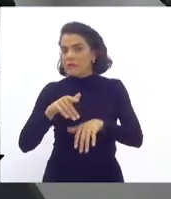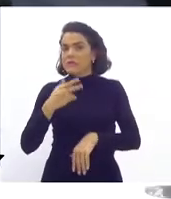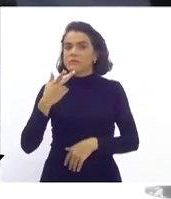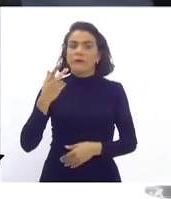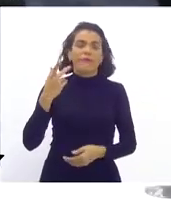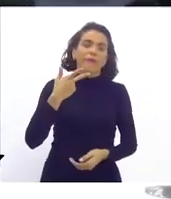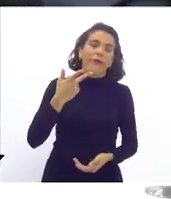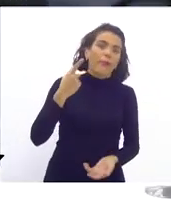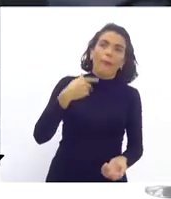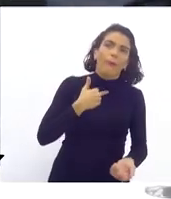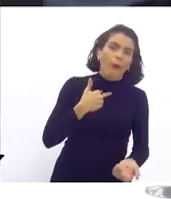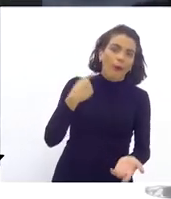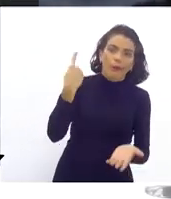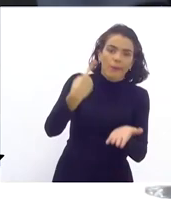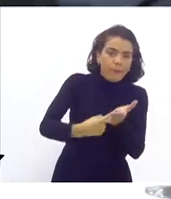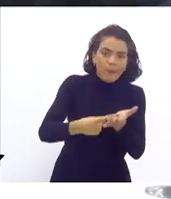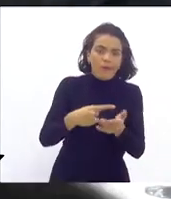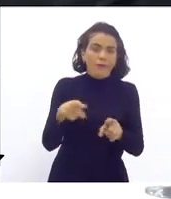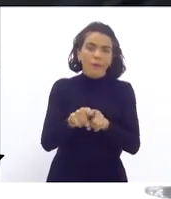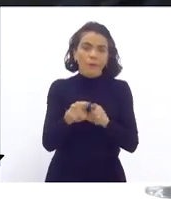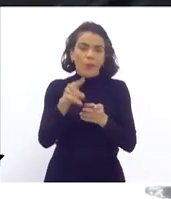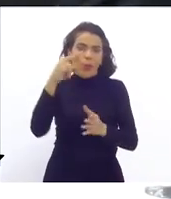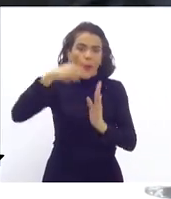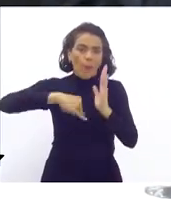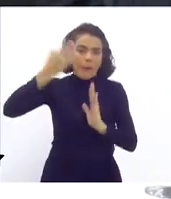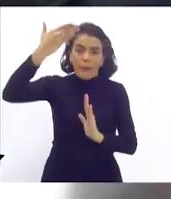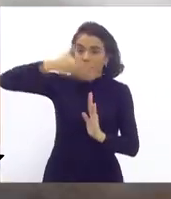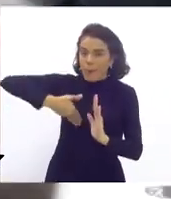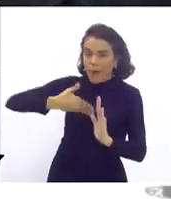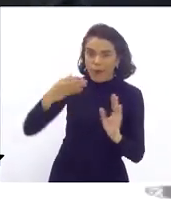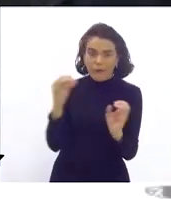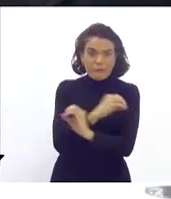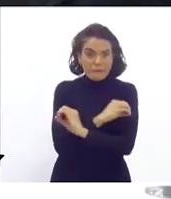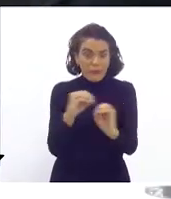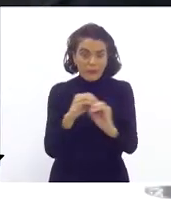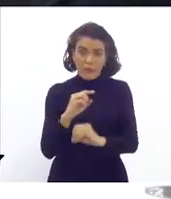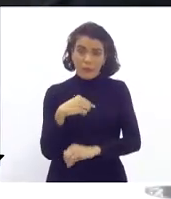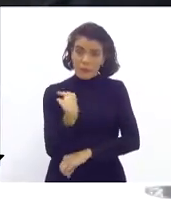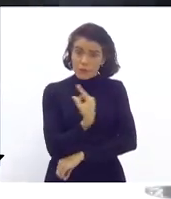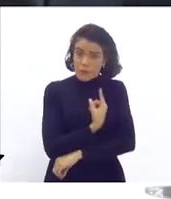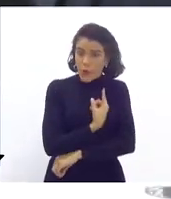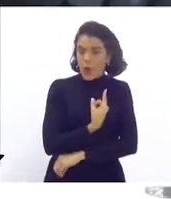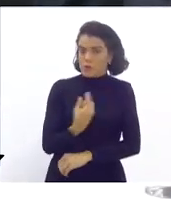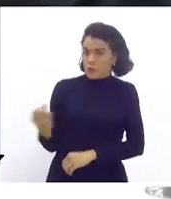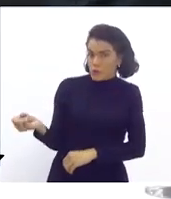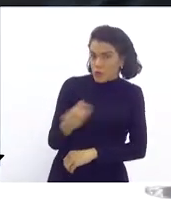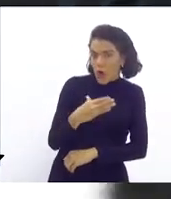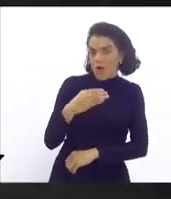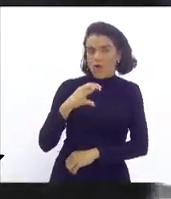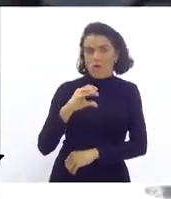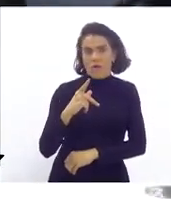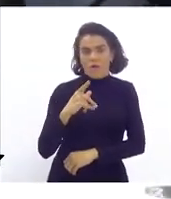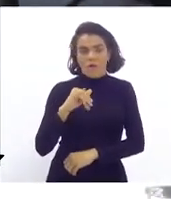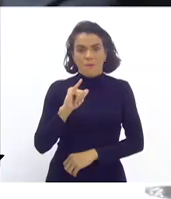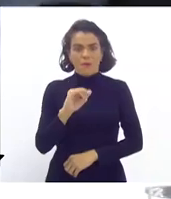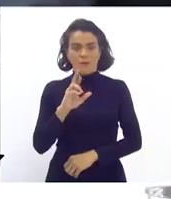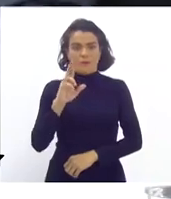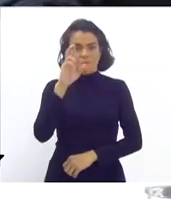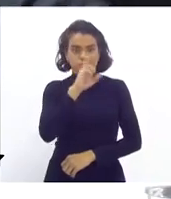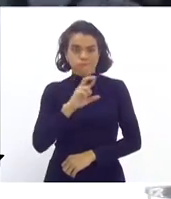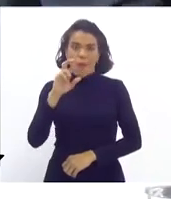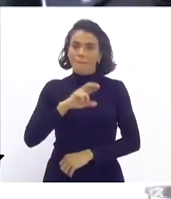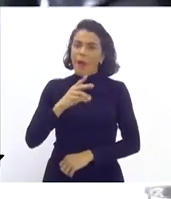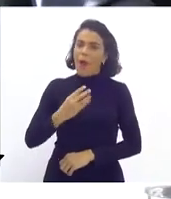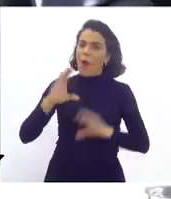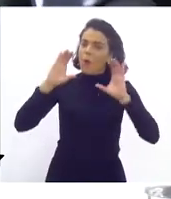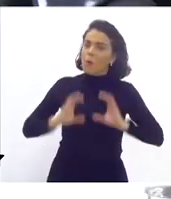não entregando documentação necessária e embora estejamos sobre o manto de uma nova CPI mas é um comportamento recorrente